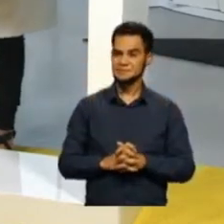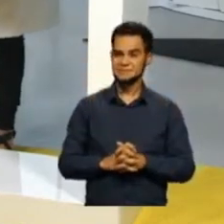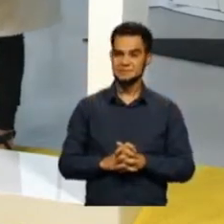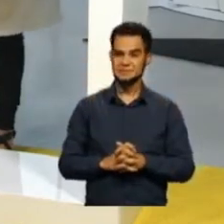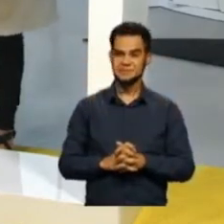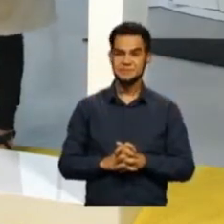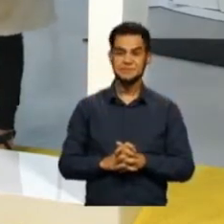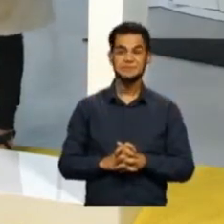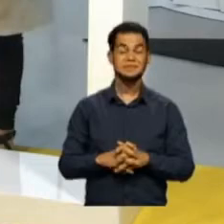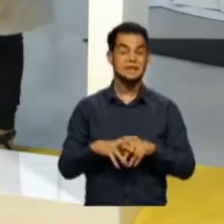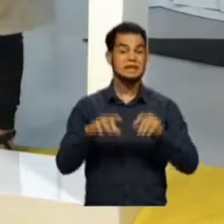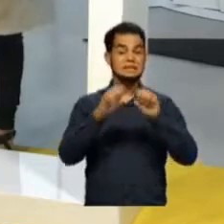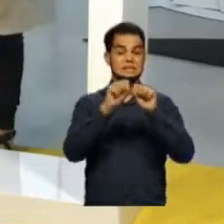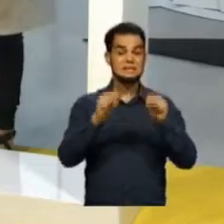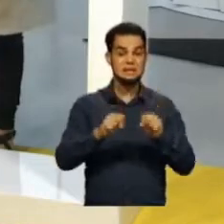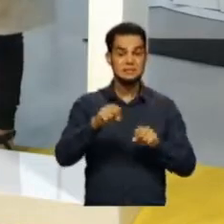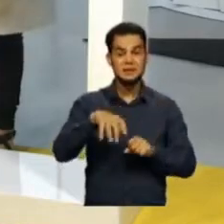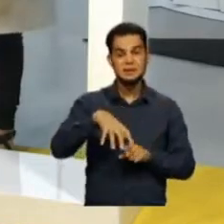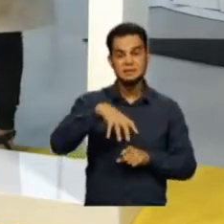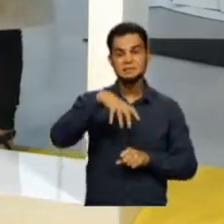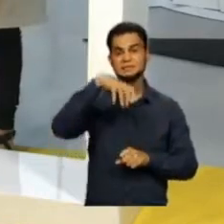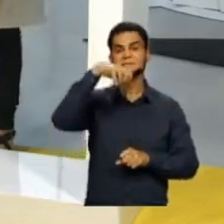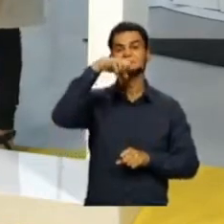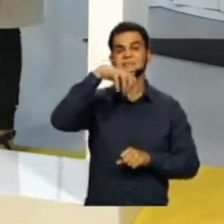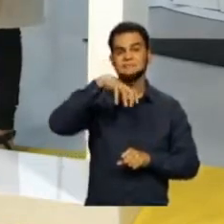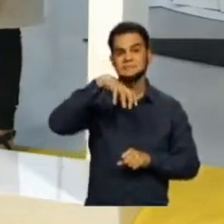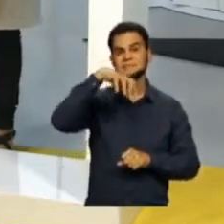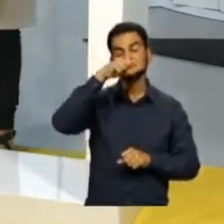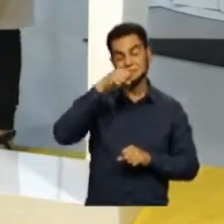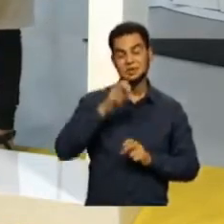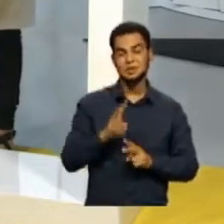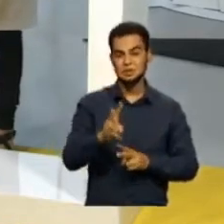sistema respiratório e vamos continuar aí falando